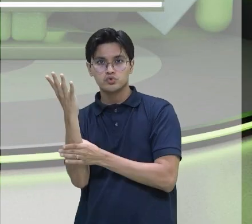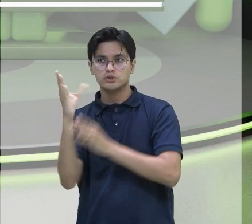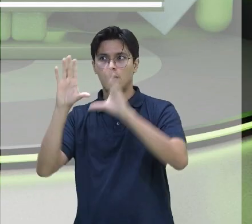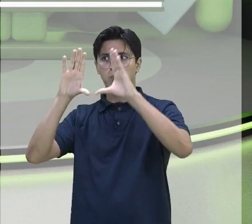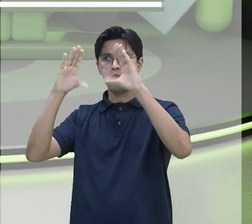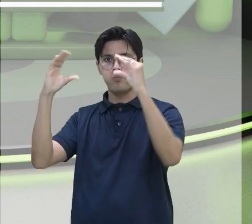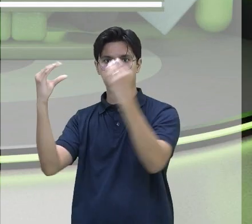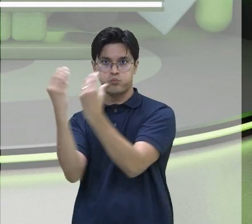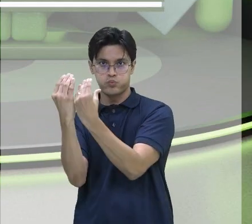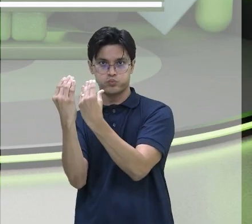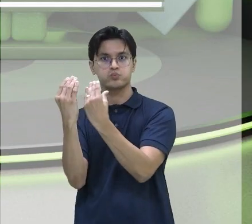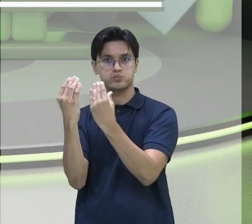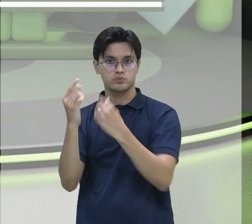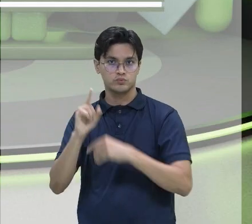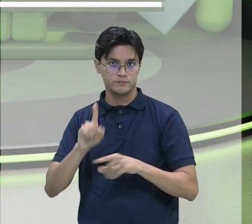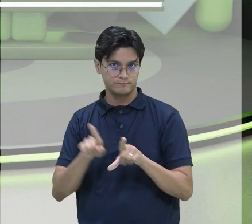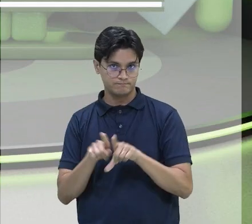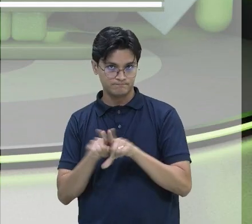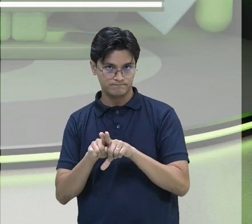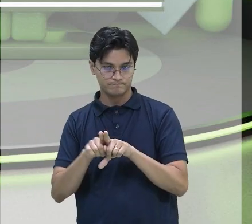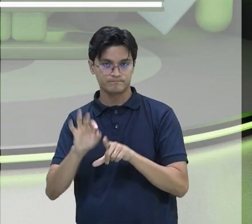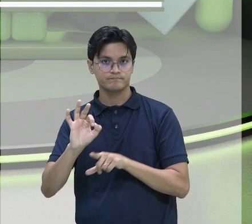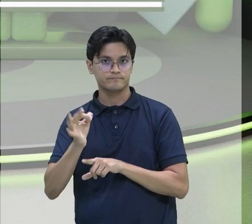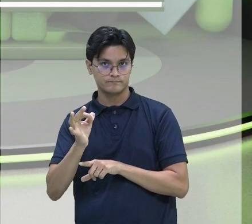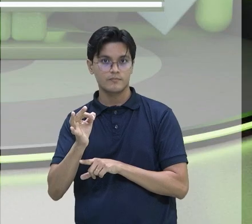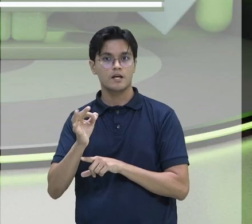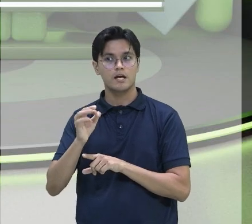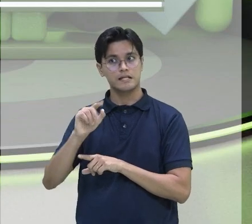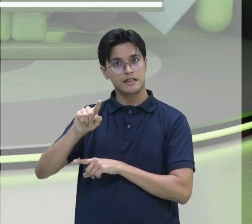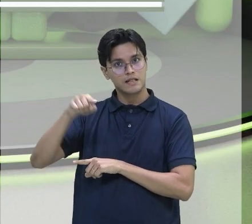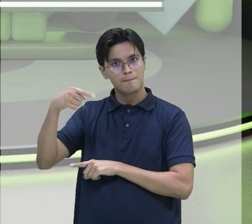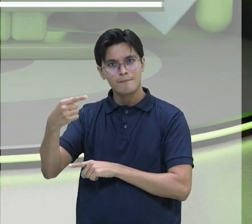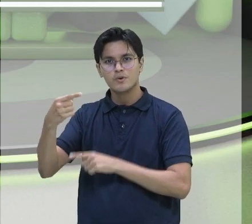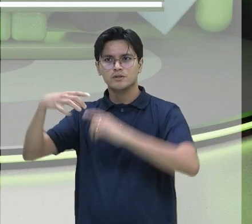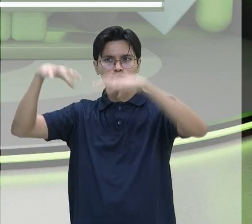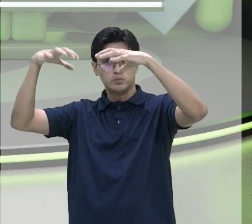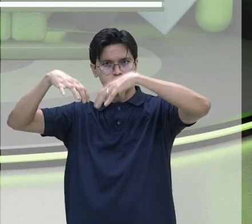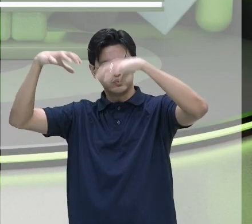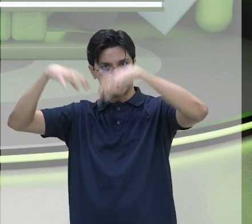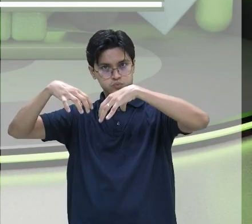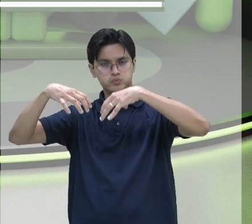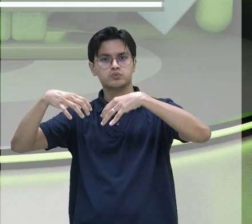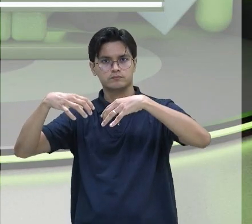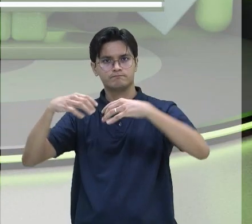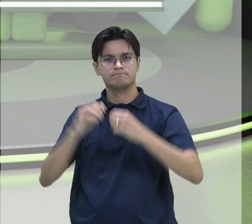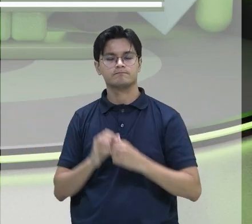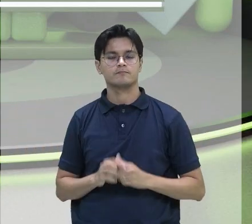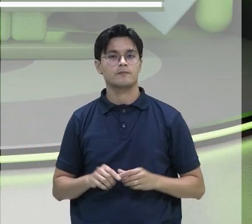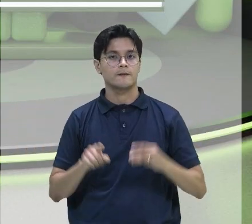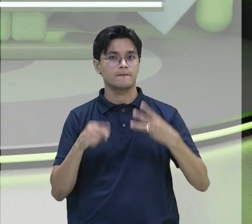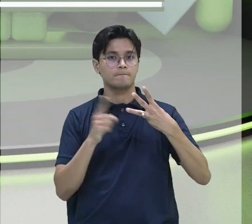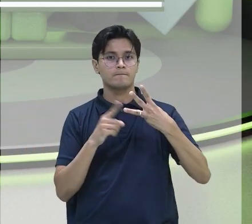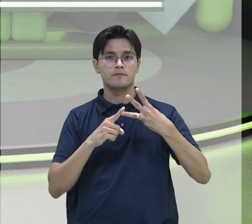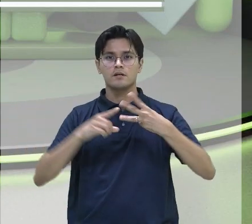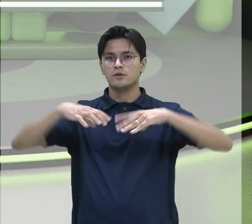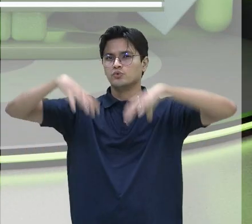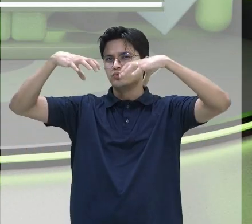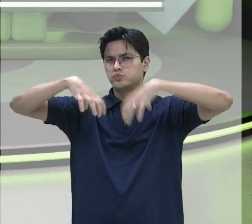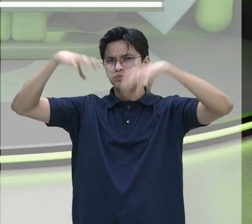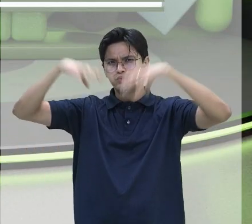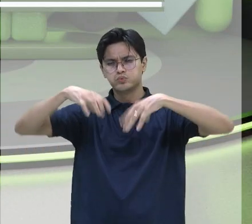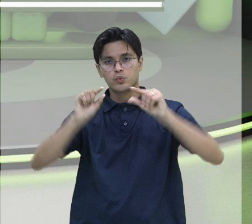né, com as chuvas. E as chuvas é quando? É quando essa